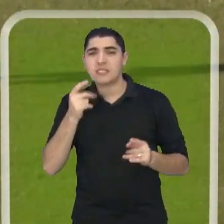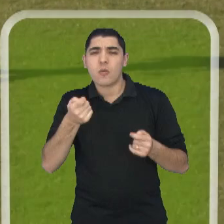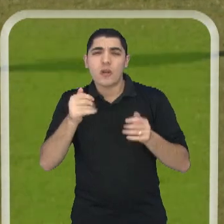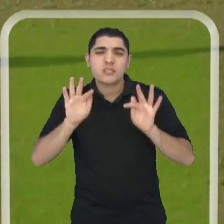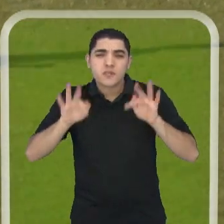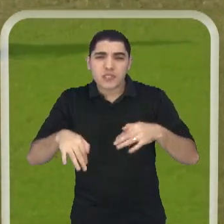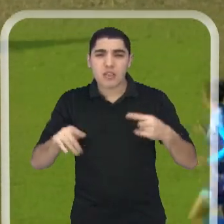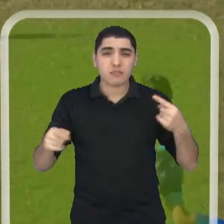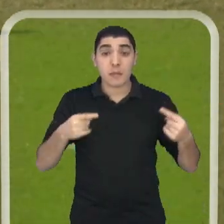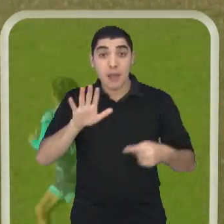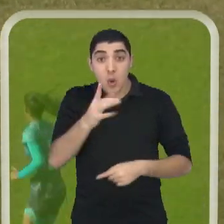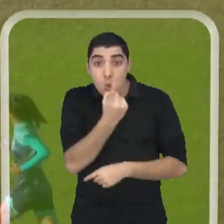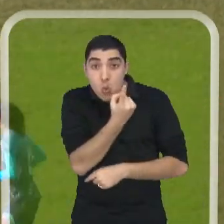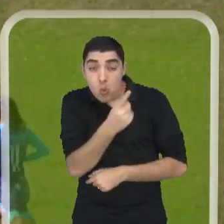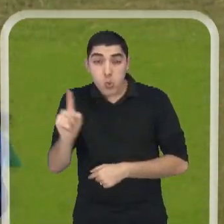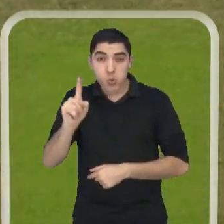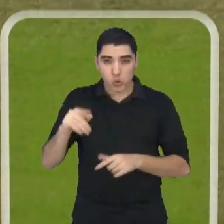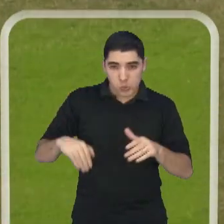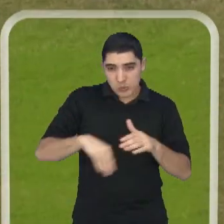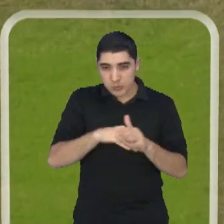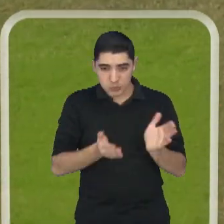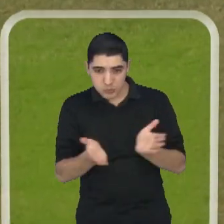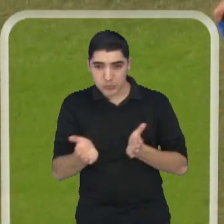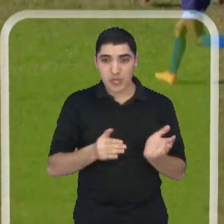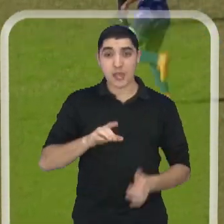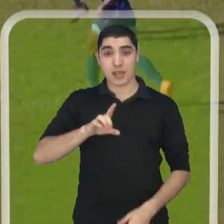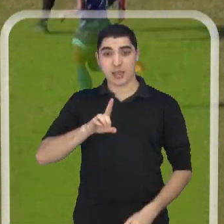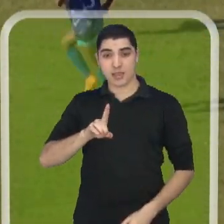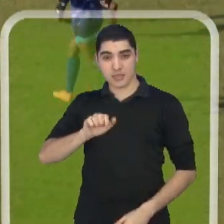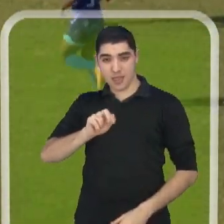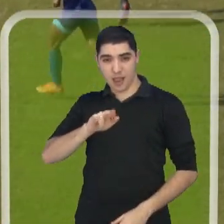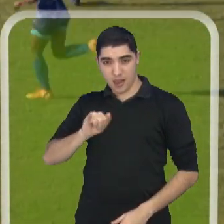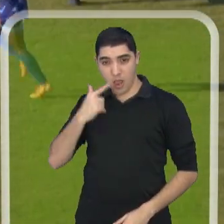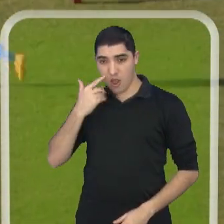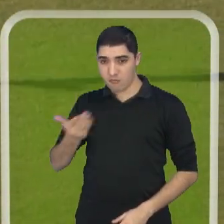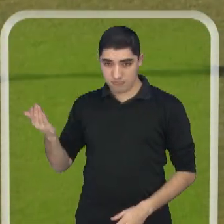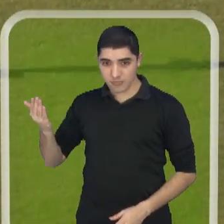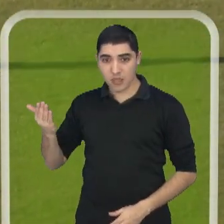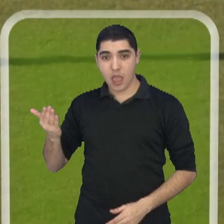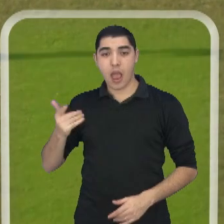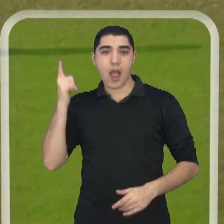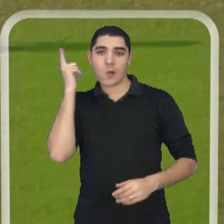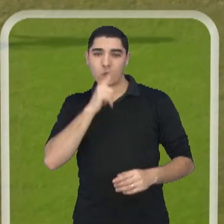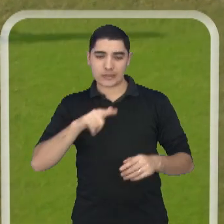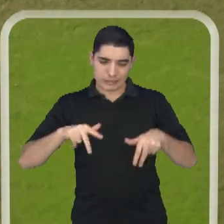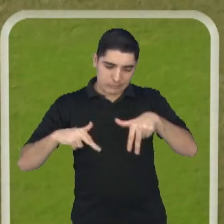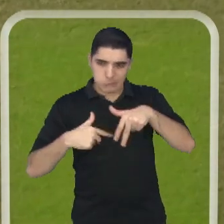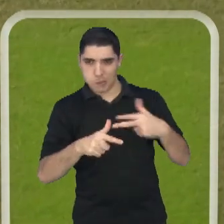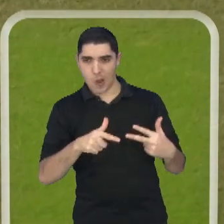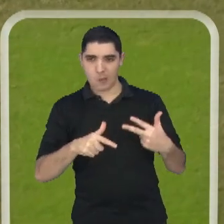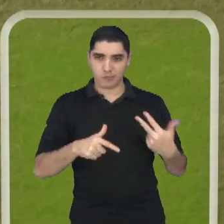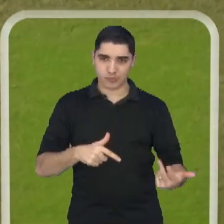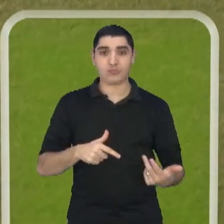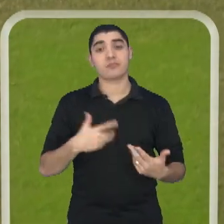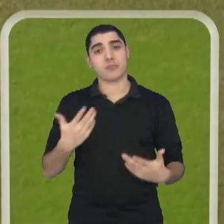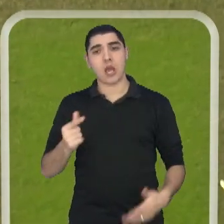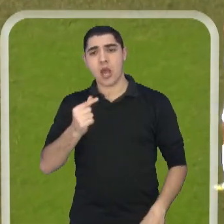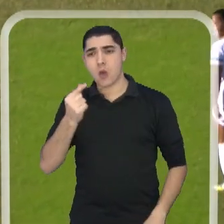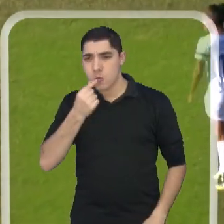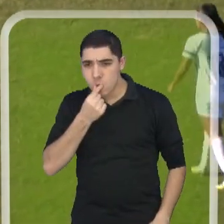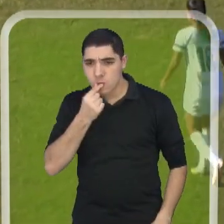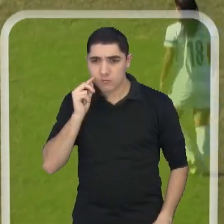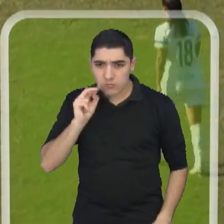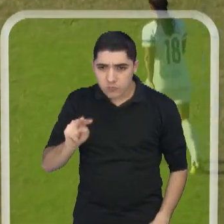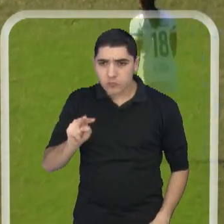no último ataque do primeiro tempo, a atacante Dai disparou e só foi parada com falta pela Vitória Bruna. O juizão entendeu que a jogada